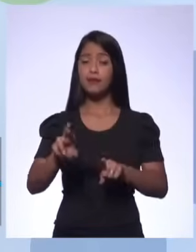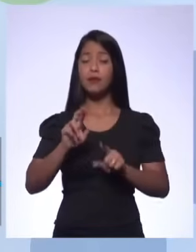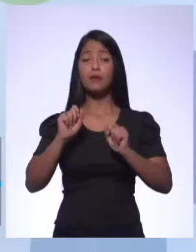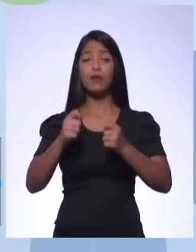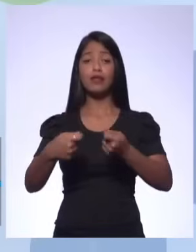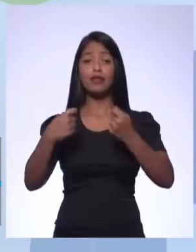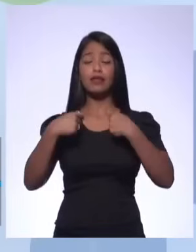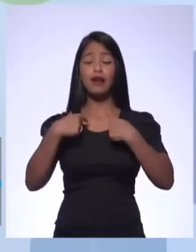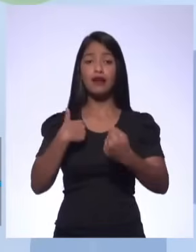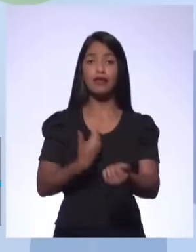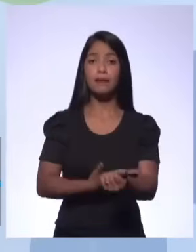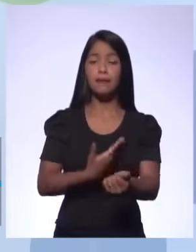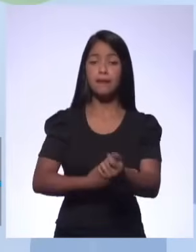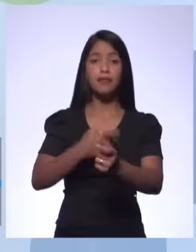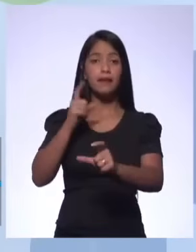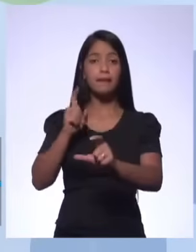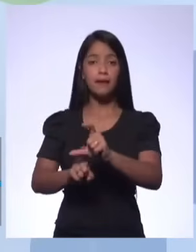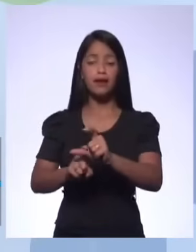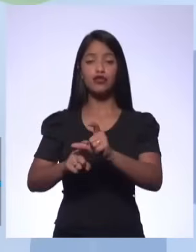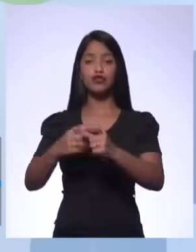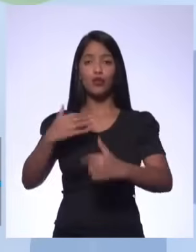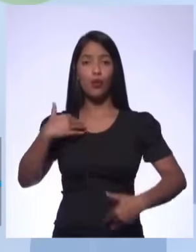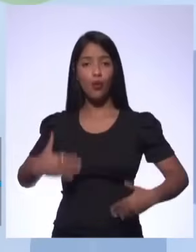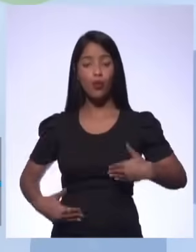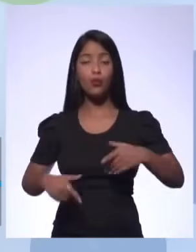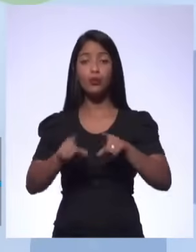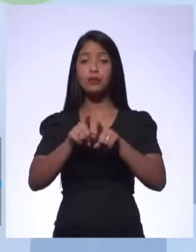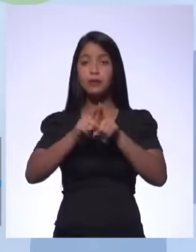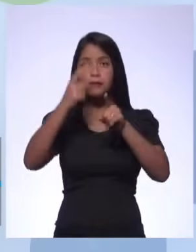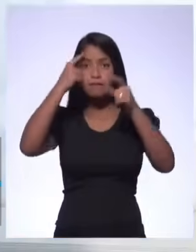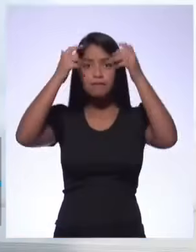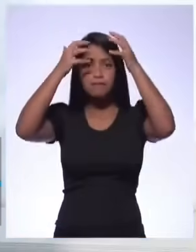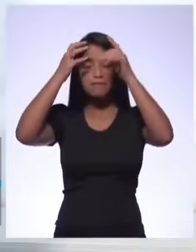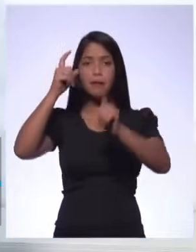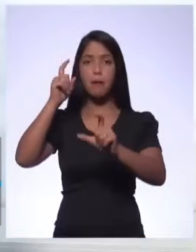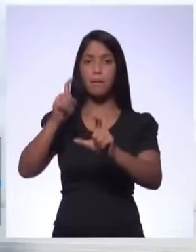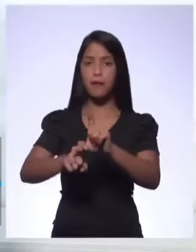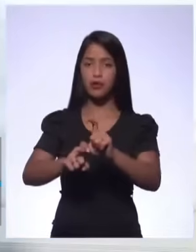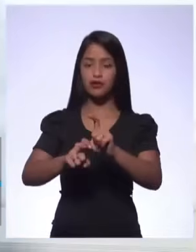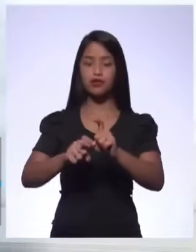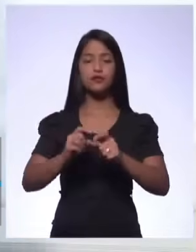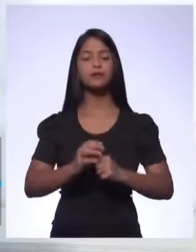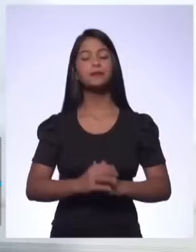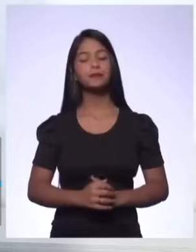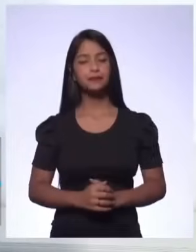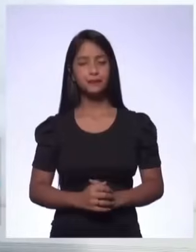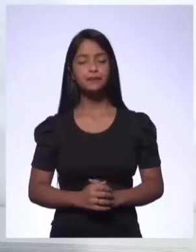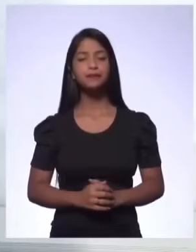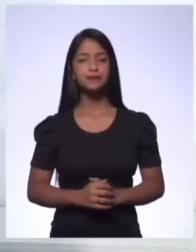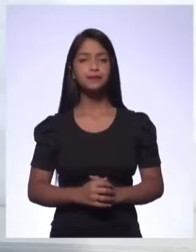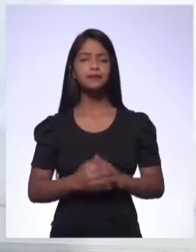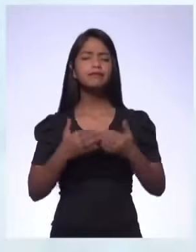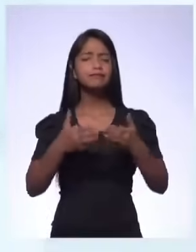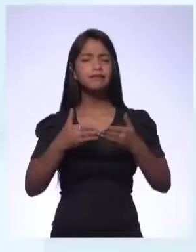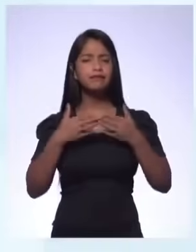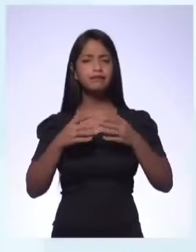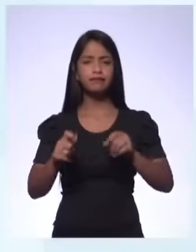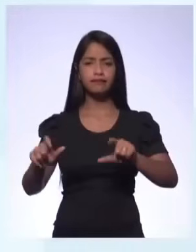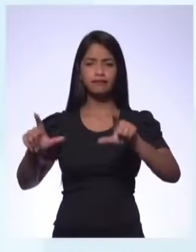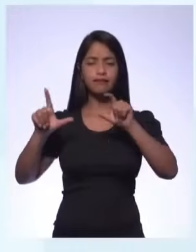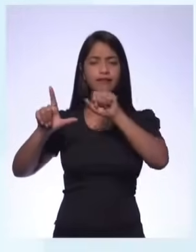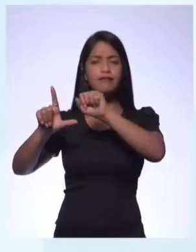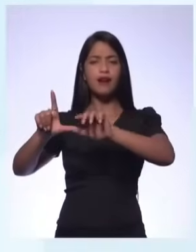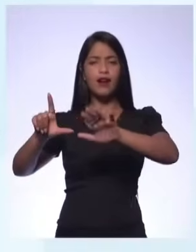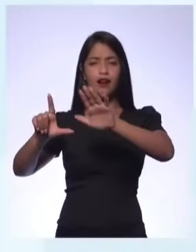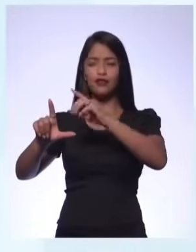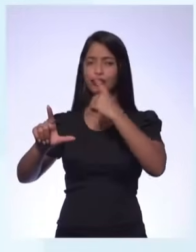dependência física e psicológica. Muito bem. Primeiro eu gostaria que colocasse a imagenzinha aí, só para eles verem. Olha só,